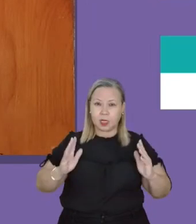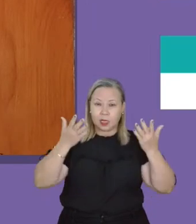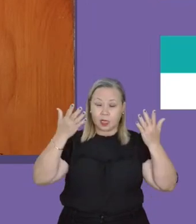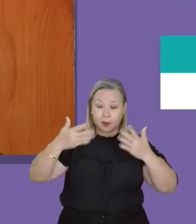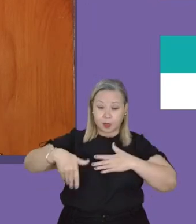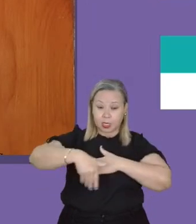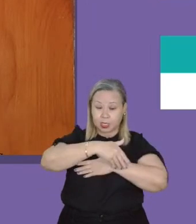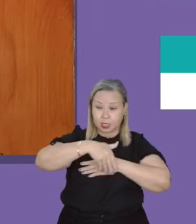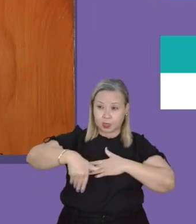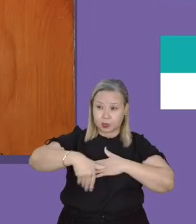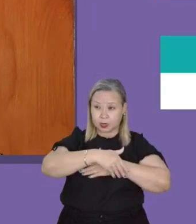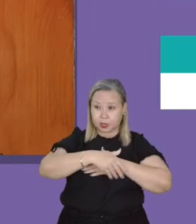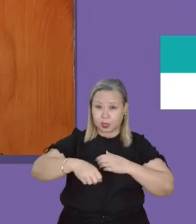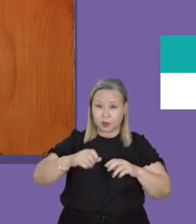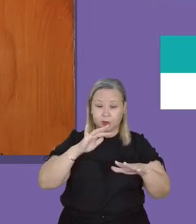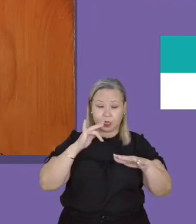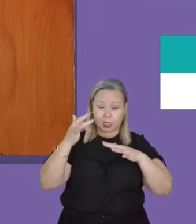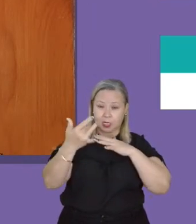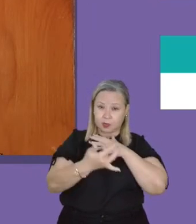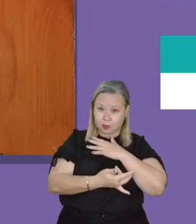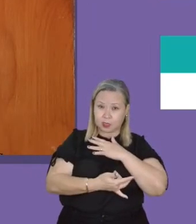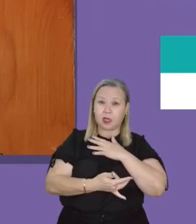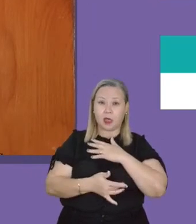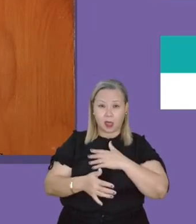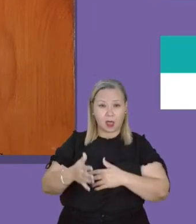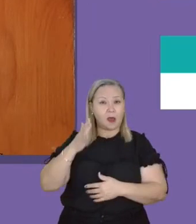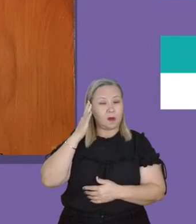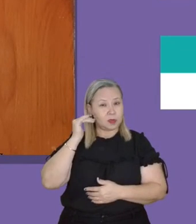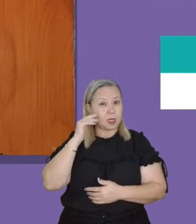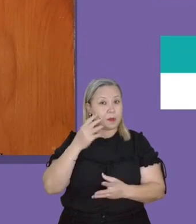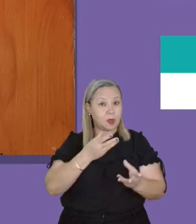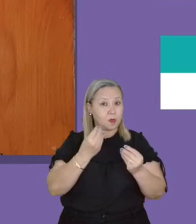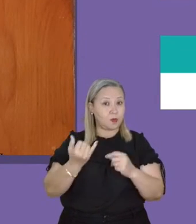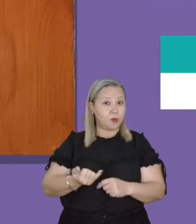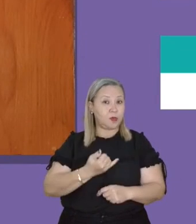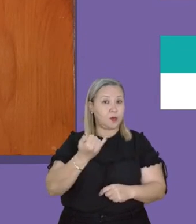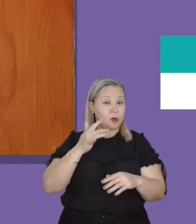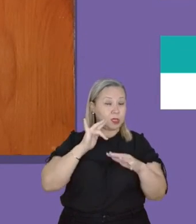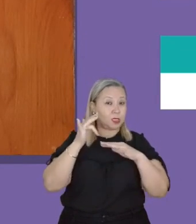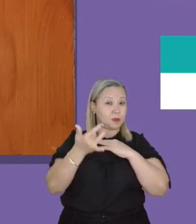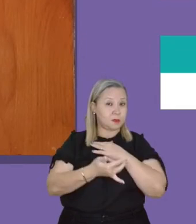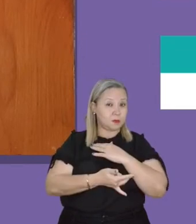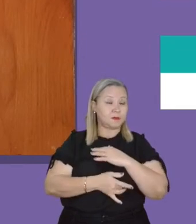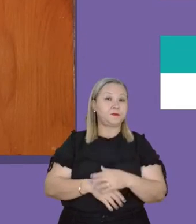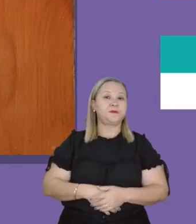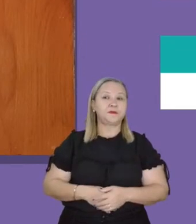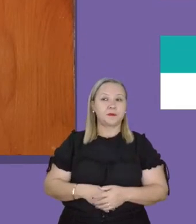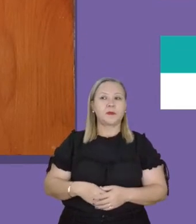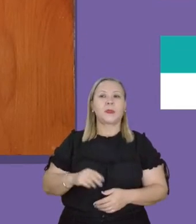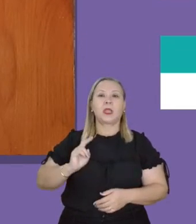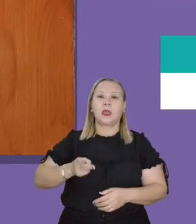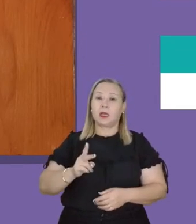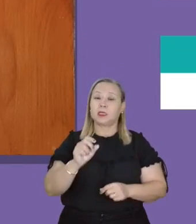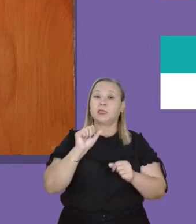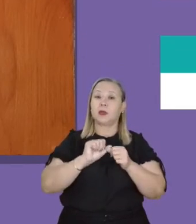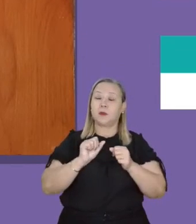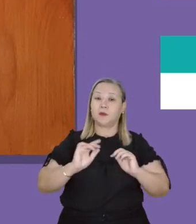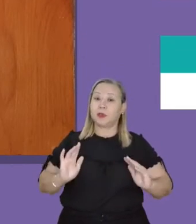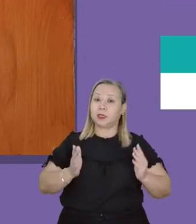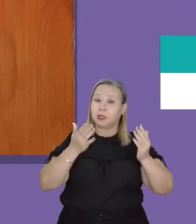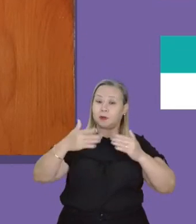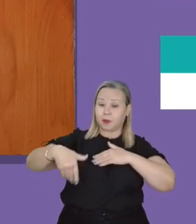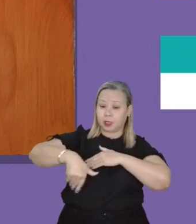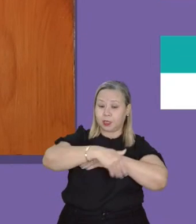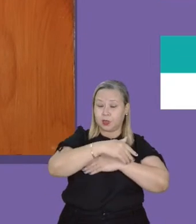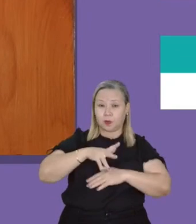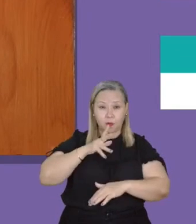eu sei que rede social, a gente sabe que está ganhando cada dia mais uma importância maior, né, mas a gente sempre fez uma campanha de rua muito forte,